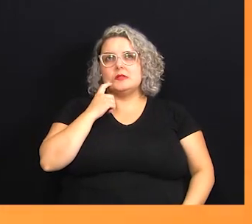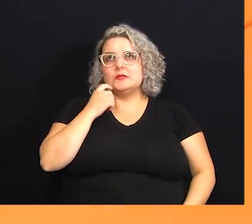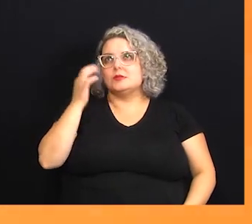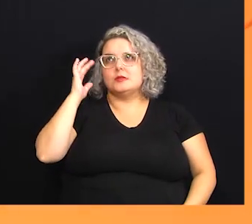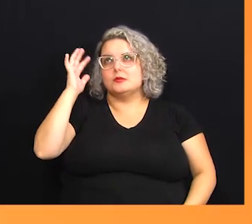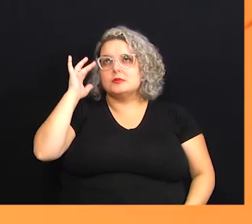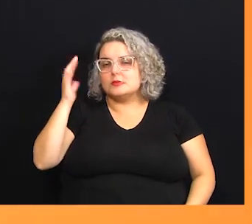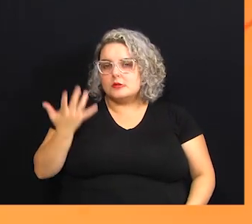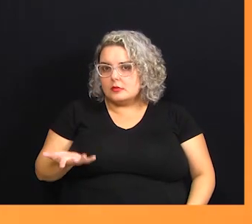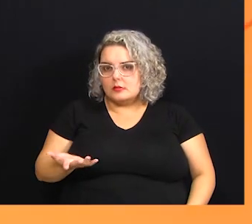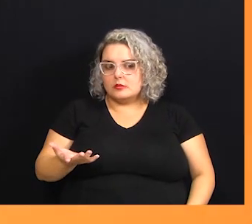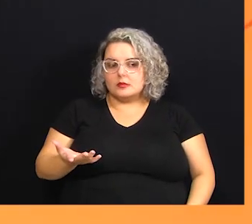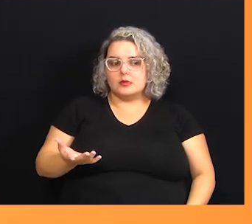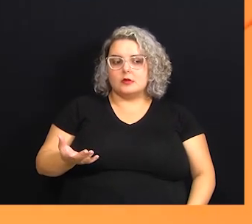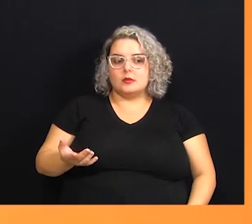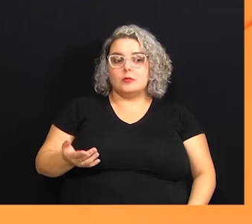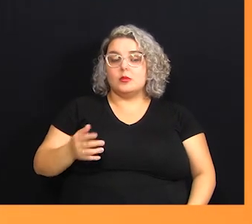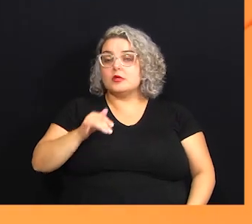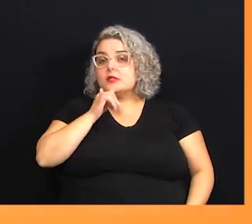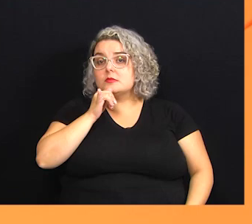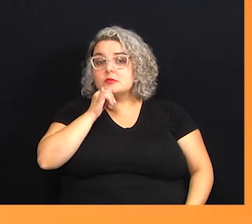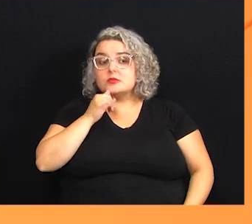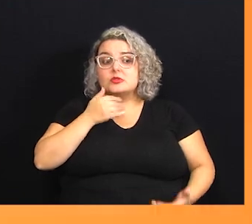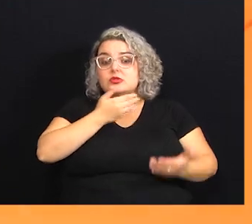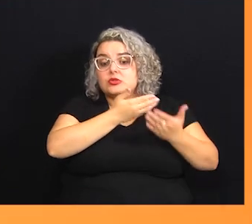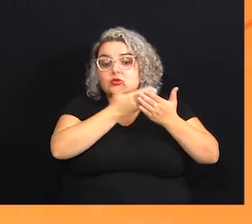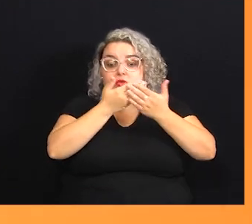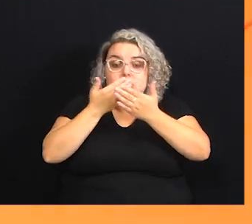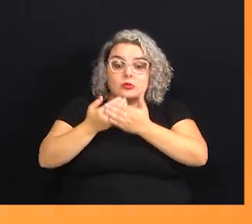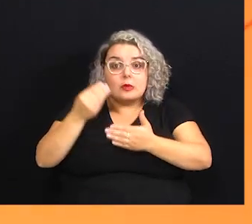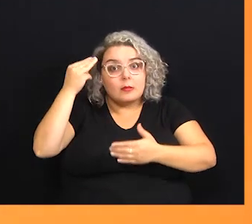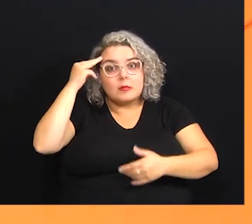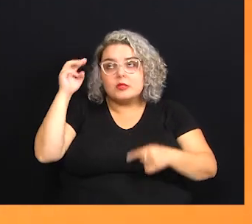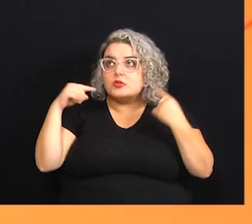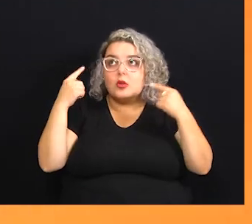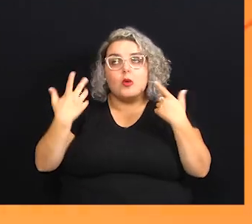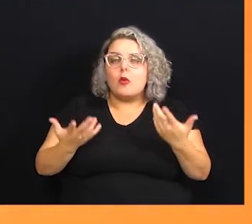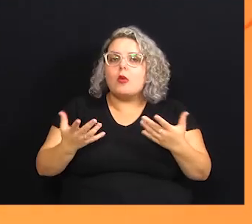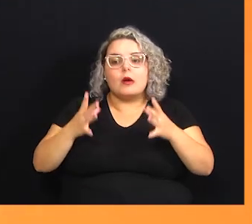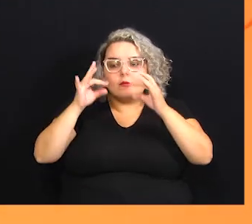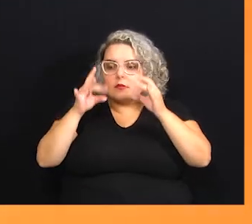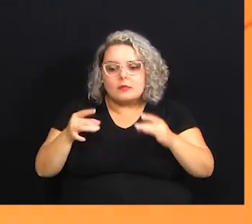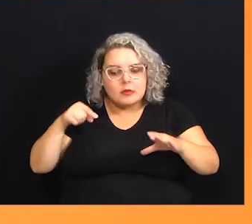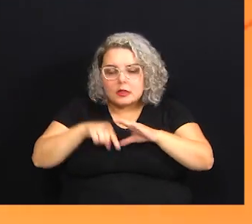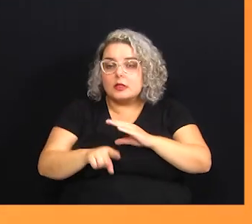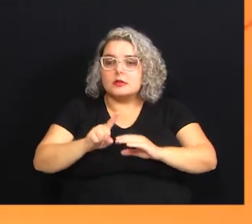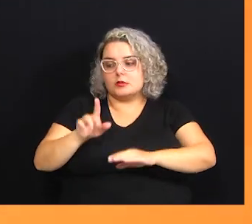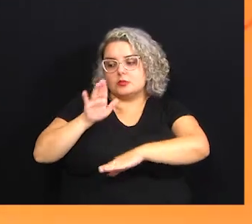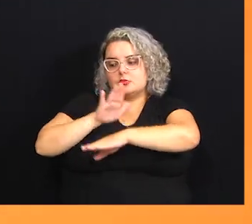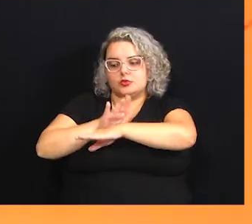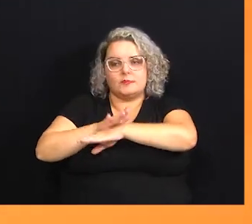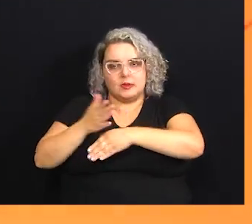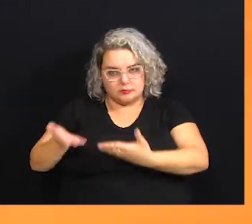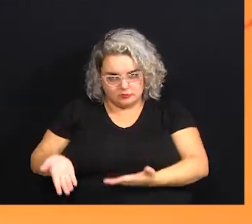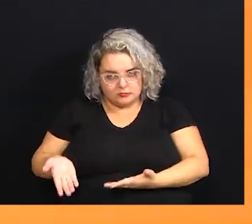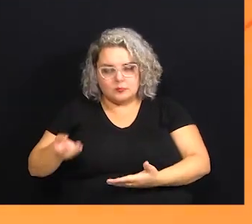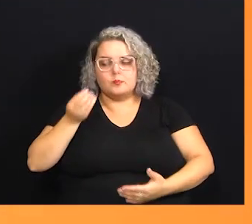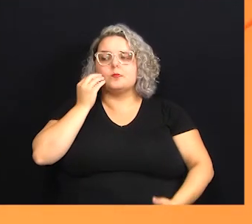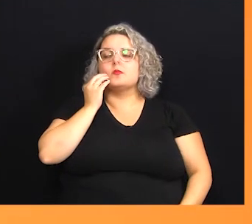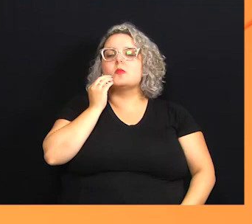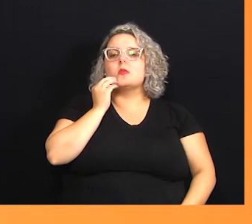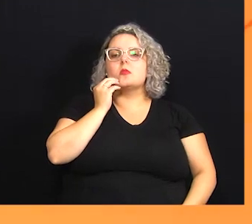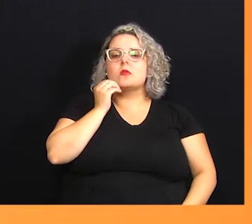teriam. Por exemplo, estudar uma mente louca. O que há na mente louca? Destrinchá-la, ganhar sobre ela, e não de fato ajudá-la.